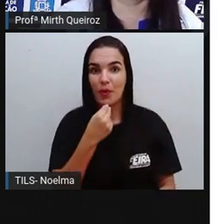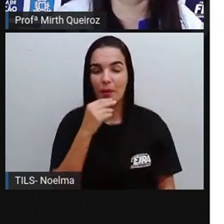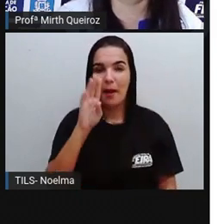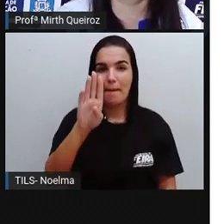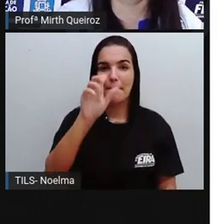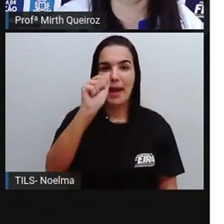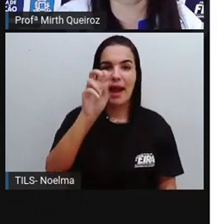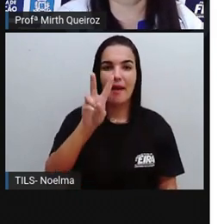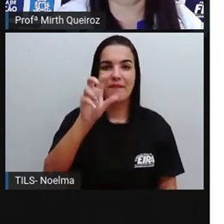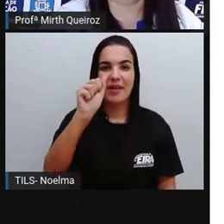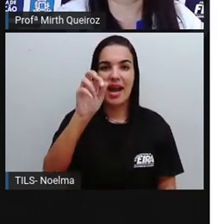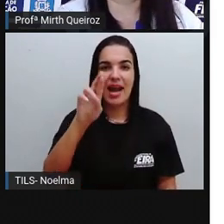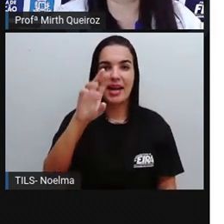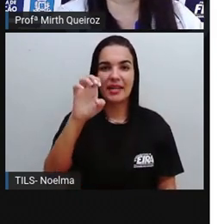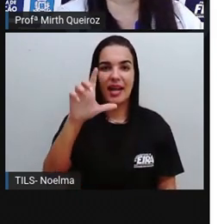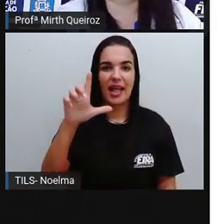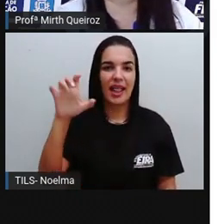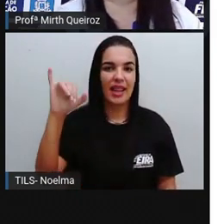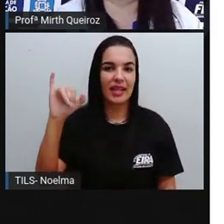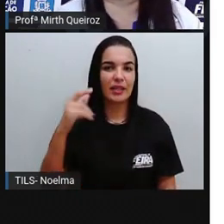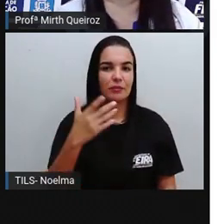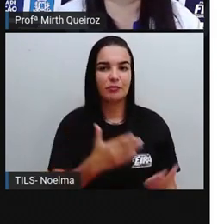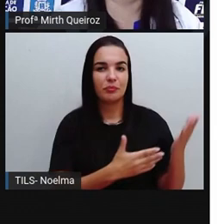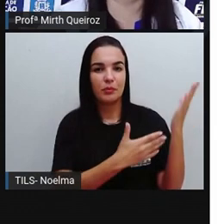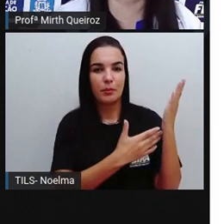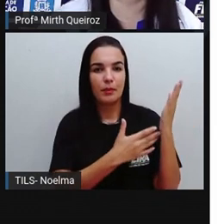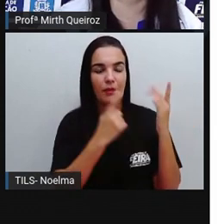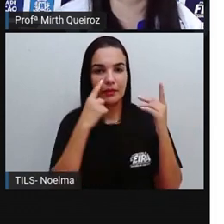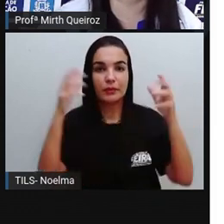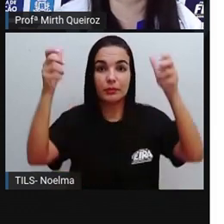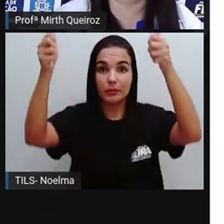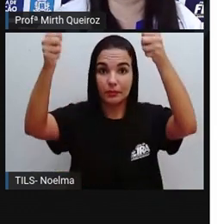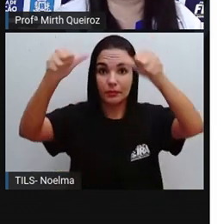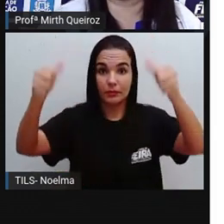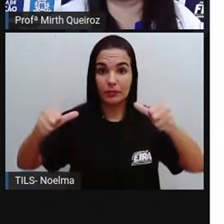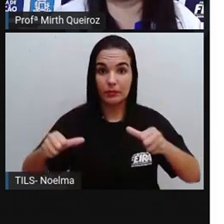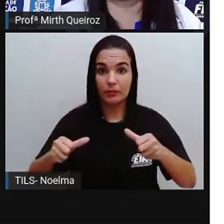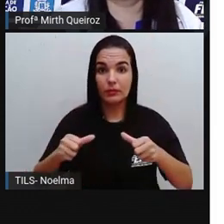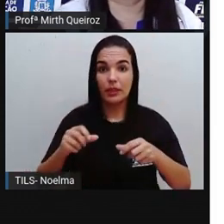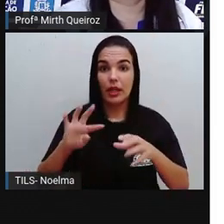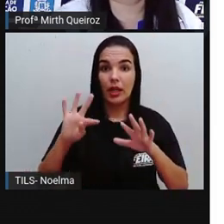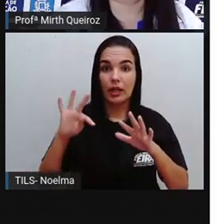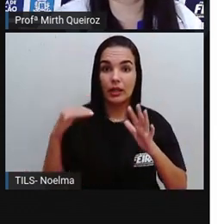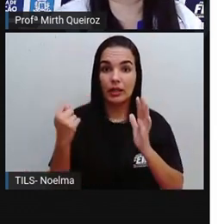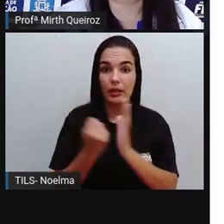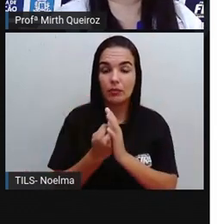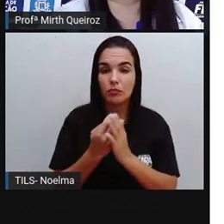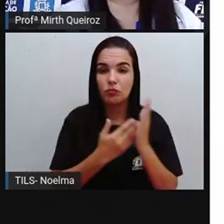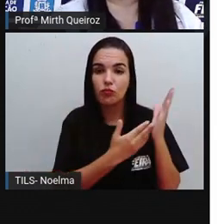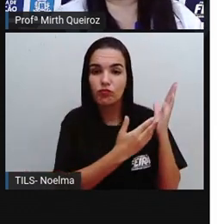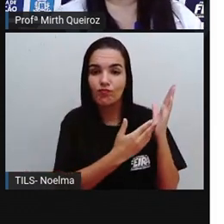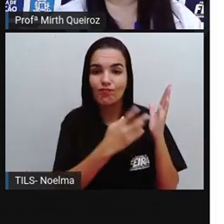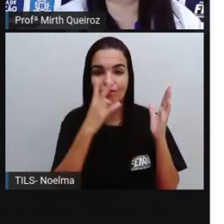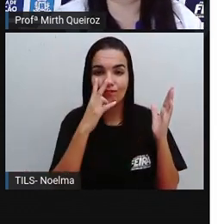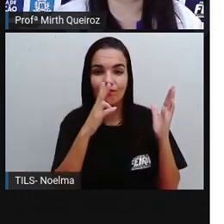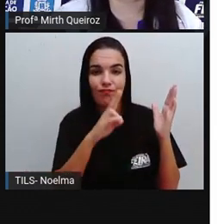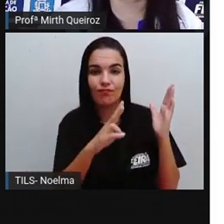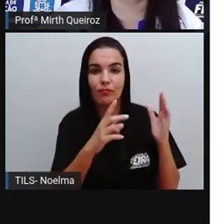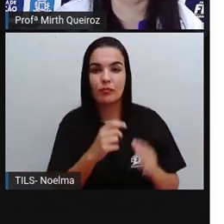Essa obra aqui, no Museu Depois que Fecha, de 1979, de Luiz Paulo Baravelli,